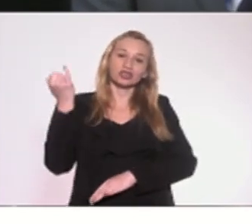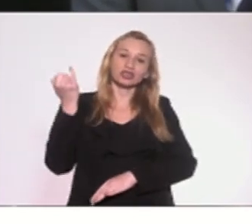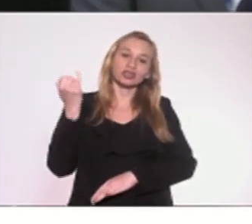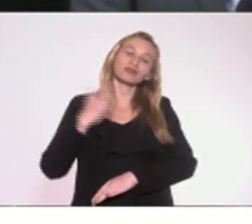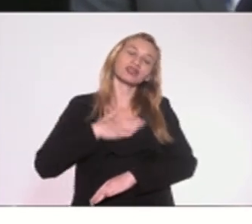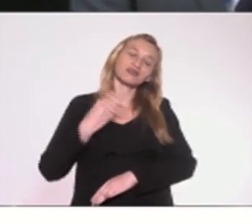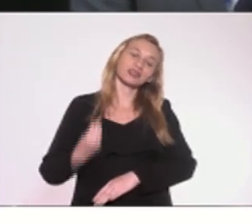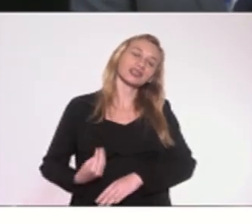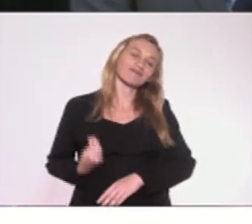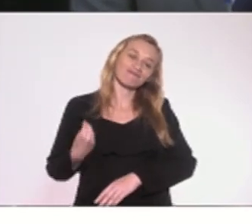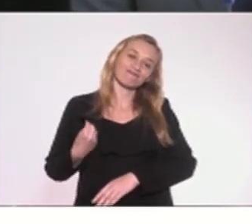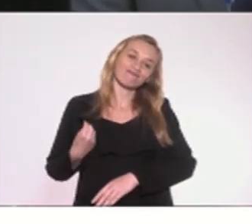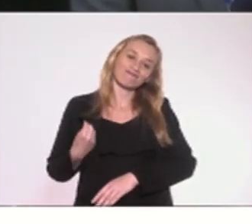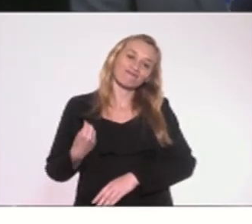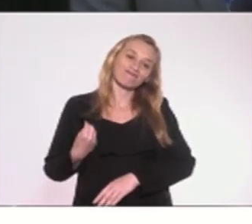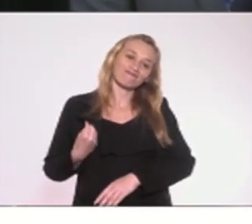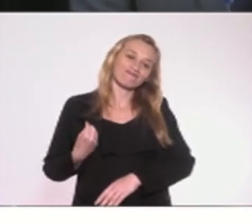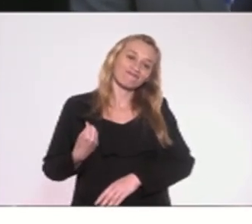minha vida.